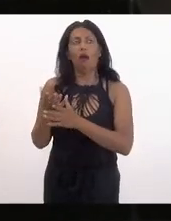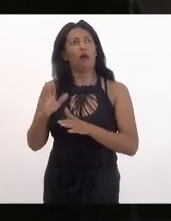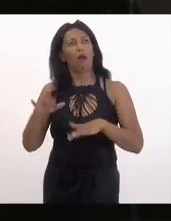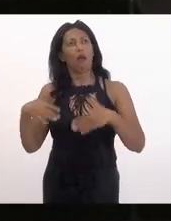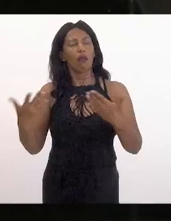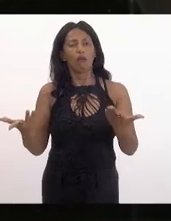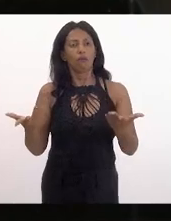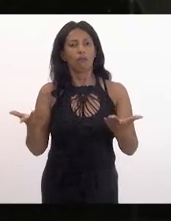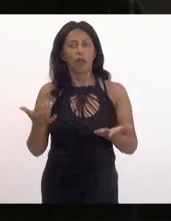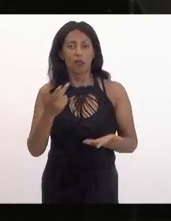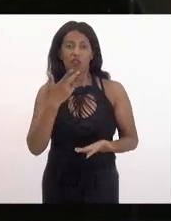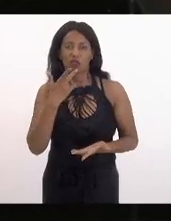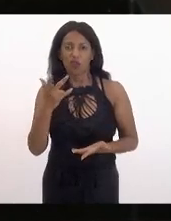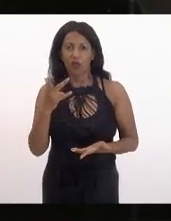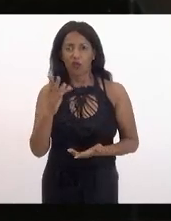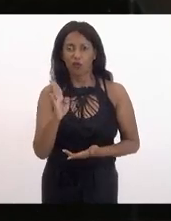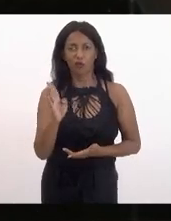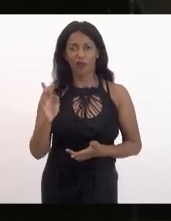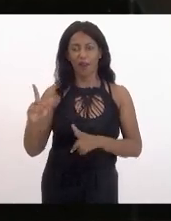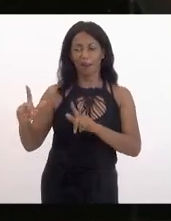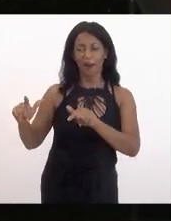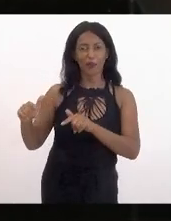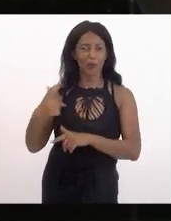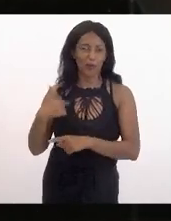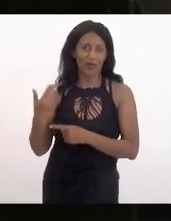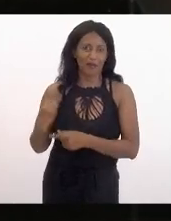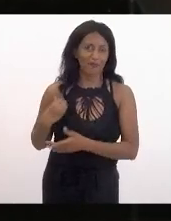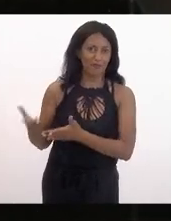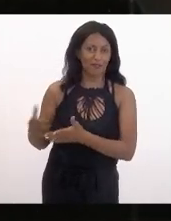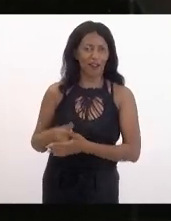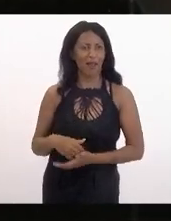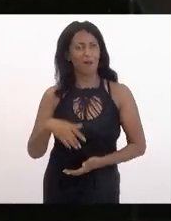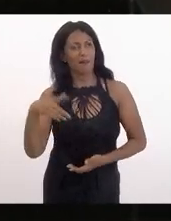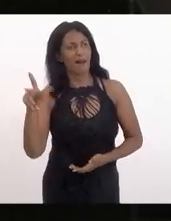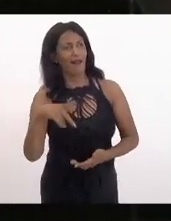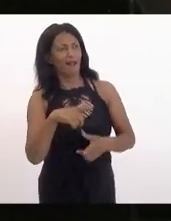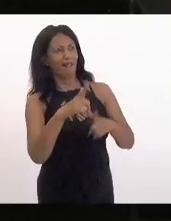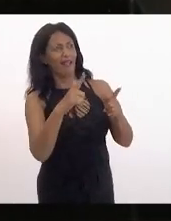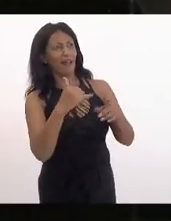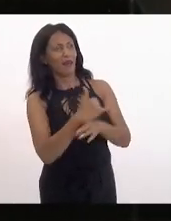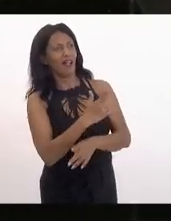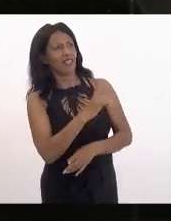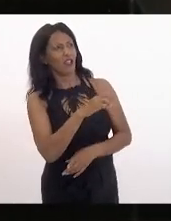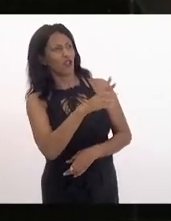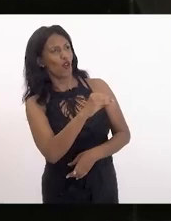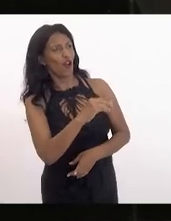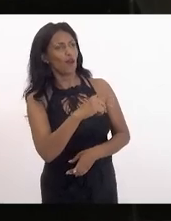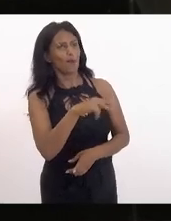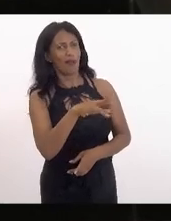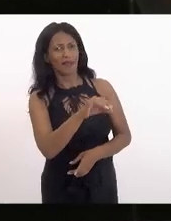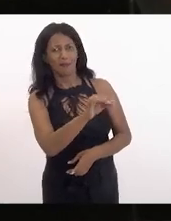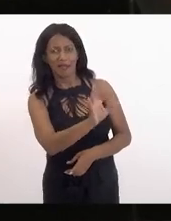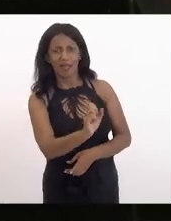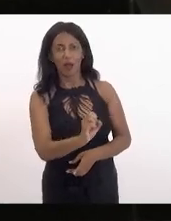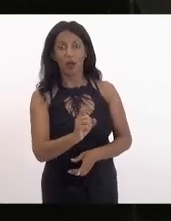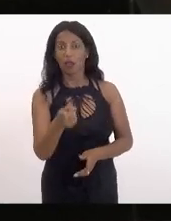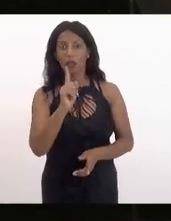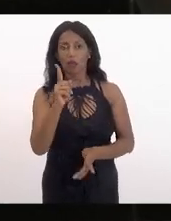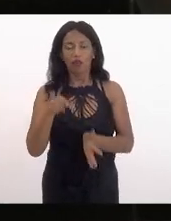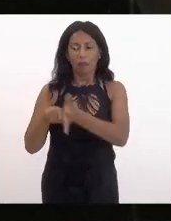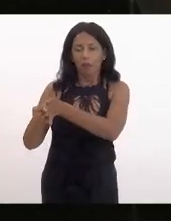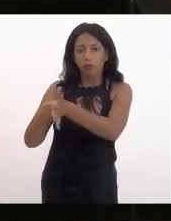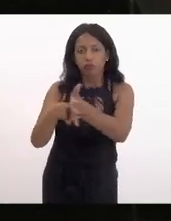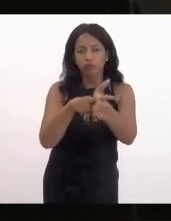ah ah ah eu não vou falar Bangu Porque eu moro lá alá Padre Miguel falar Deodoro então foi foi e